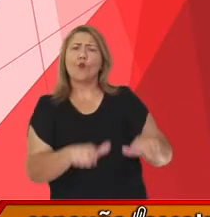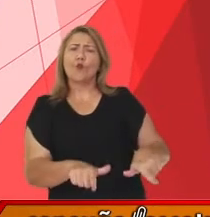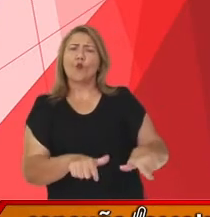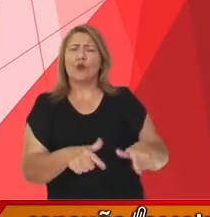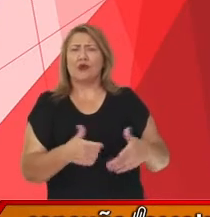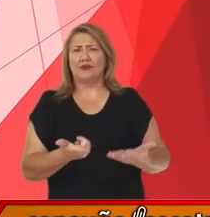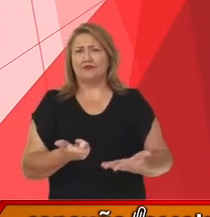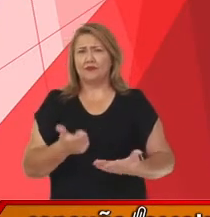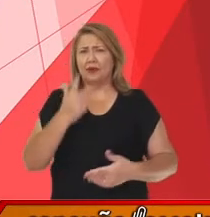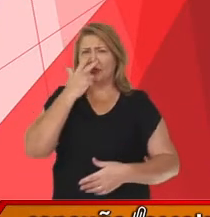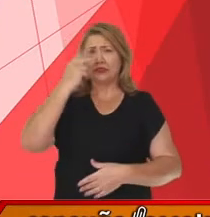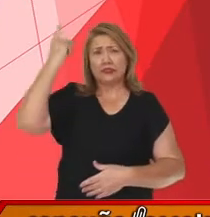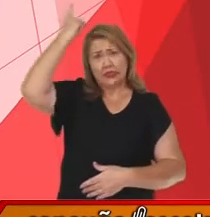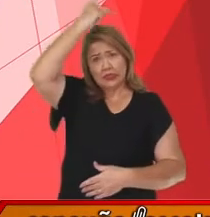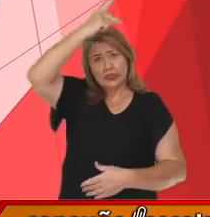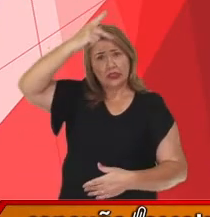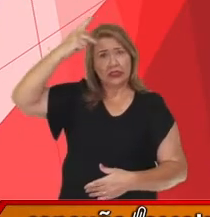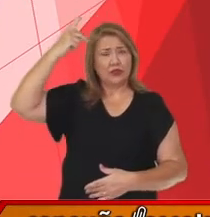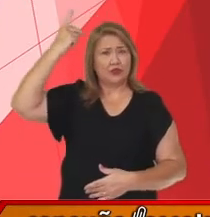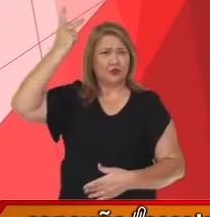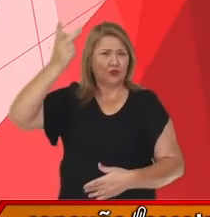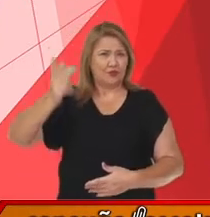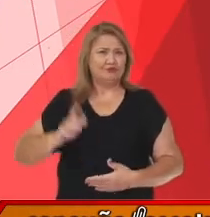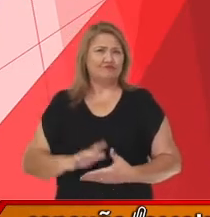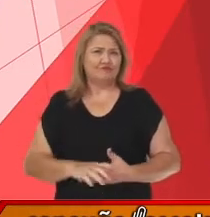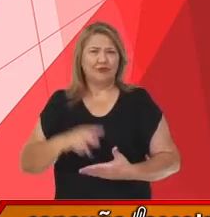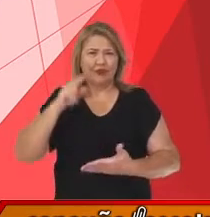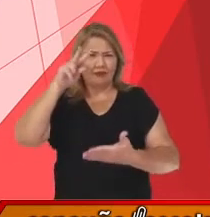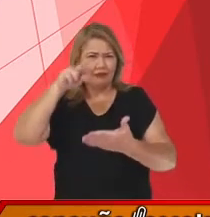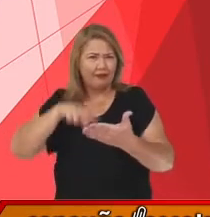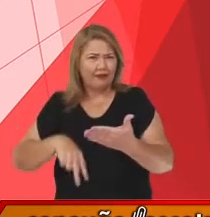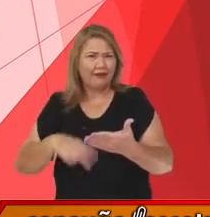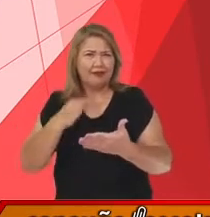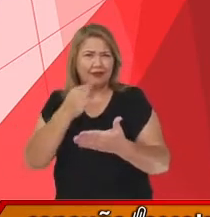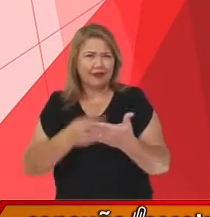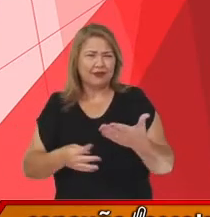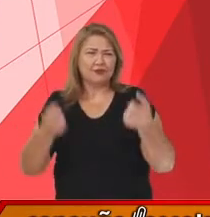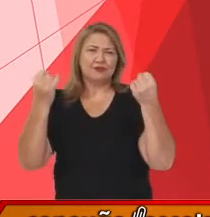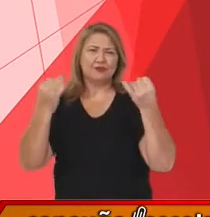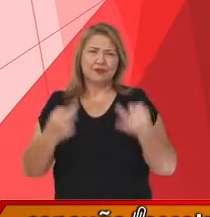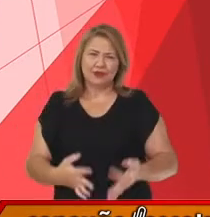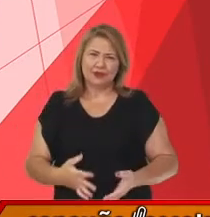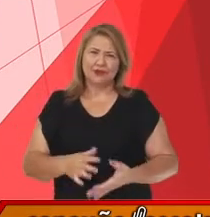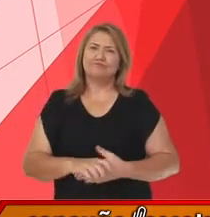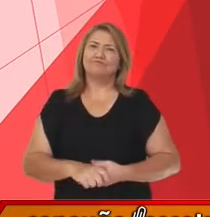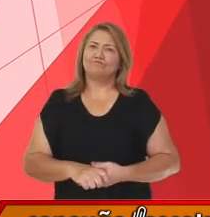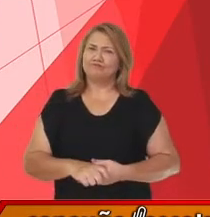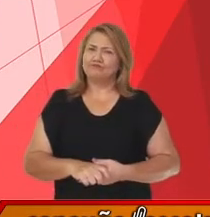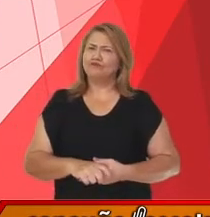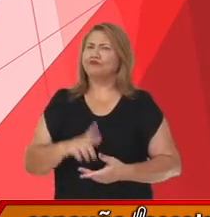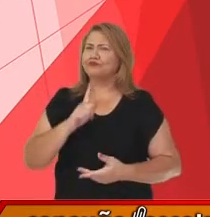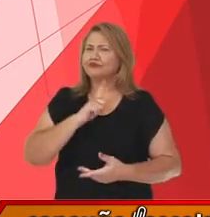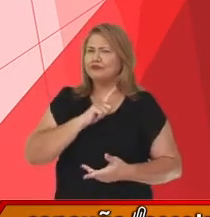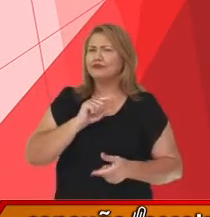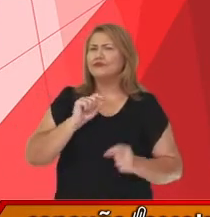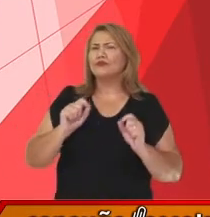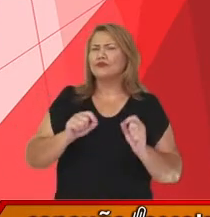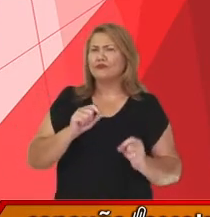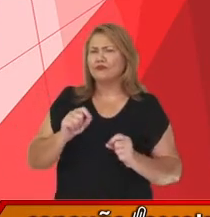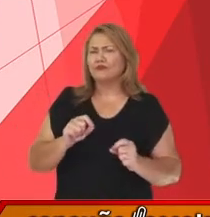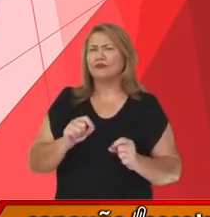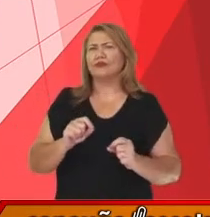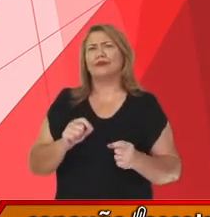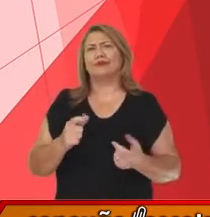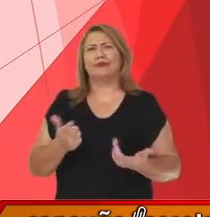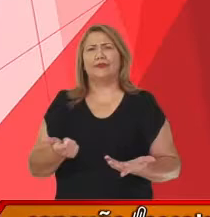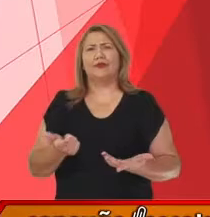divina, inclusive, como nós podemos perceber pelo texto. E isso, efetivamente, tem reflexos,